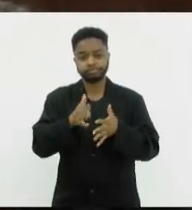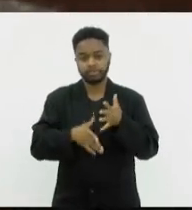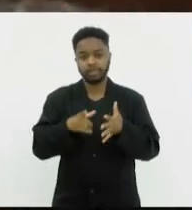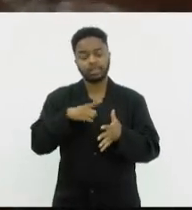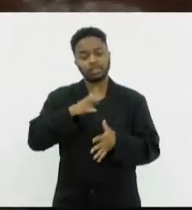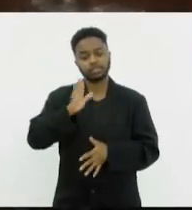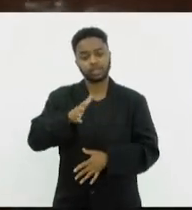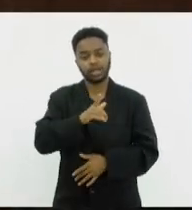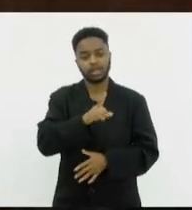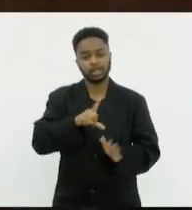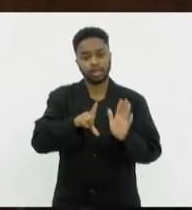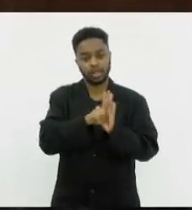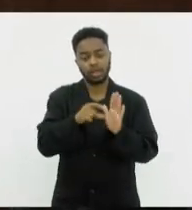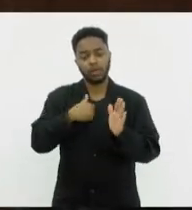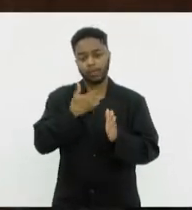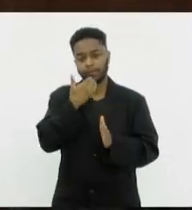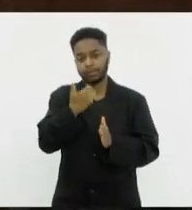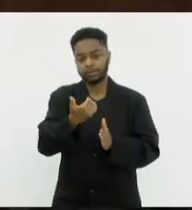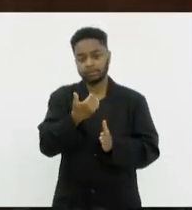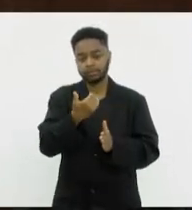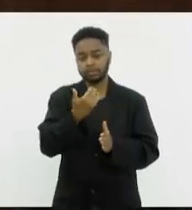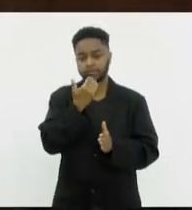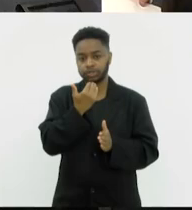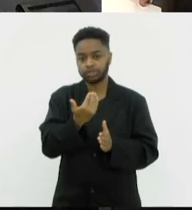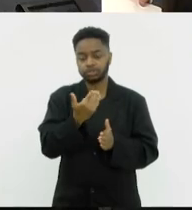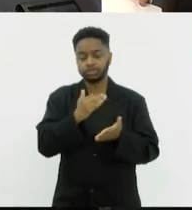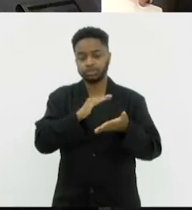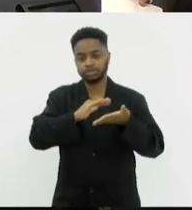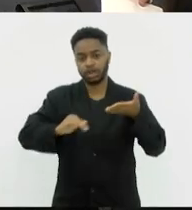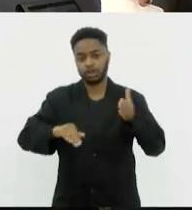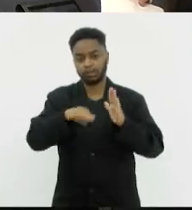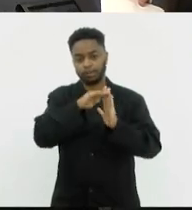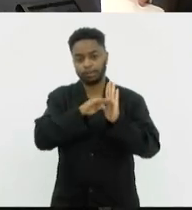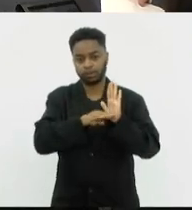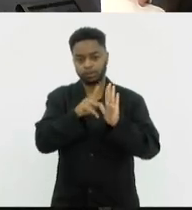prejudicabilidade, eu estou pedindo a retirada desse projeto de lei.